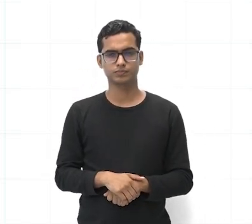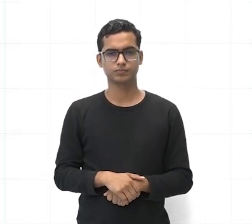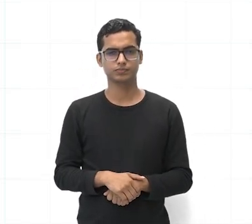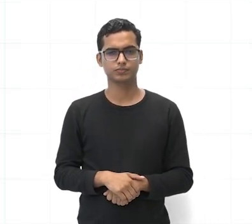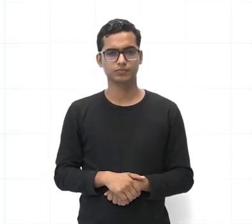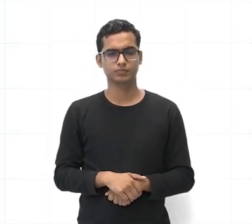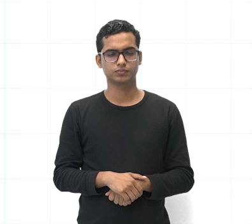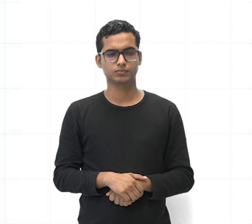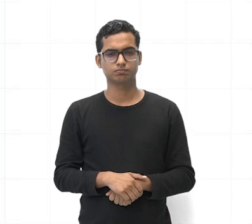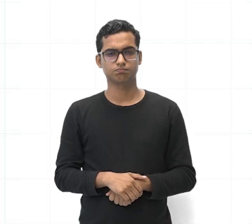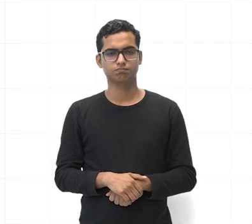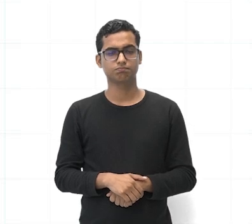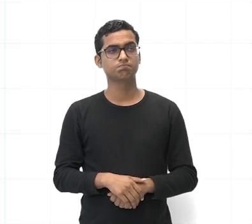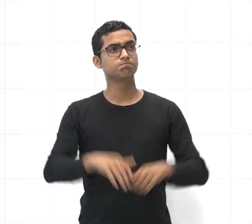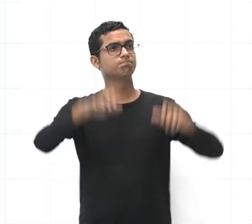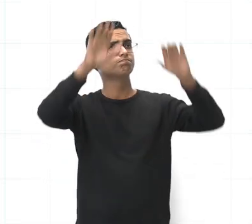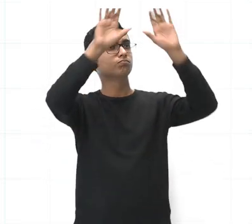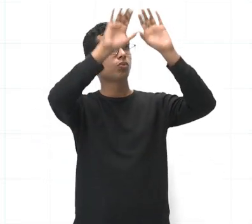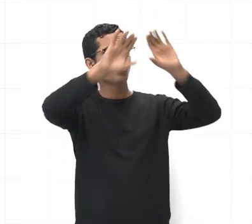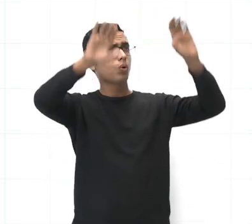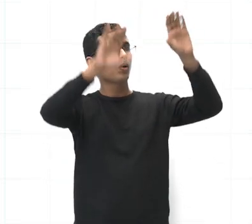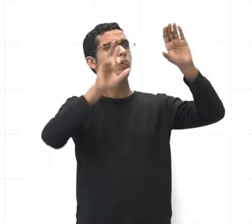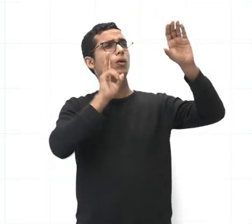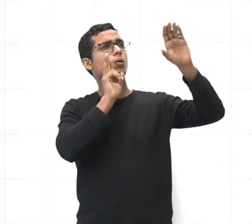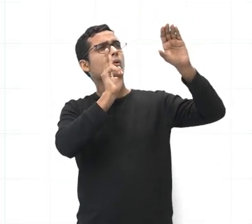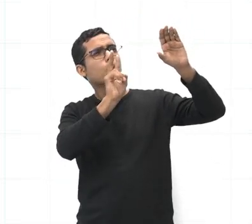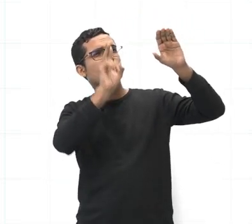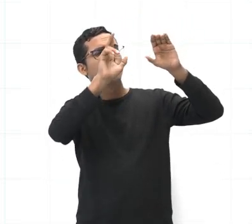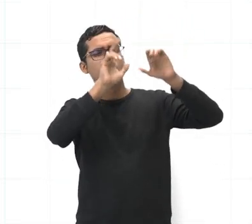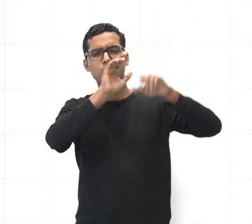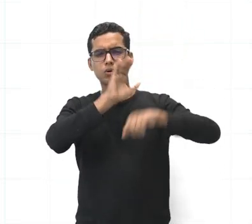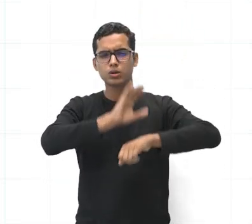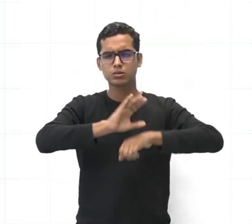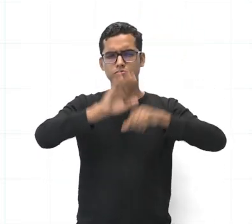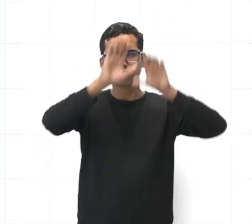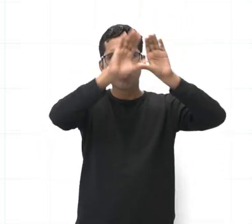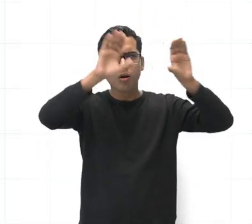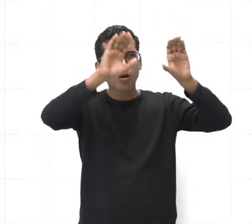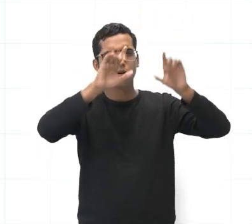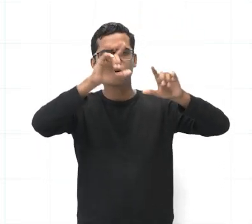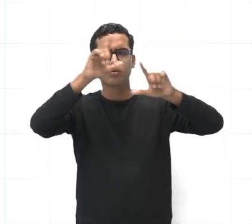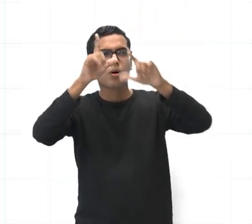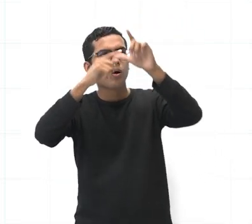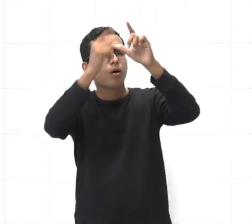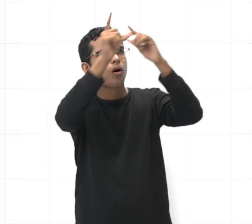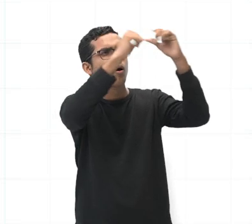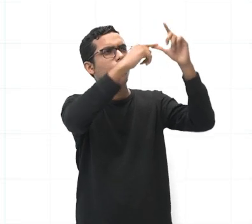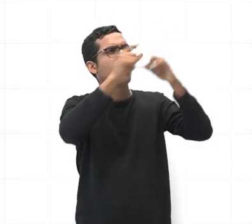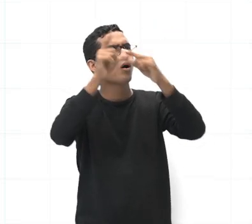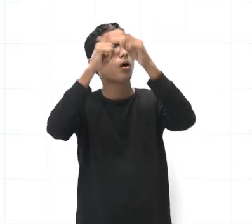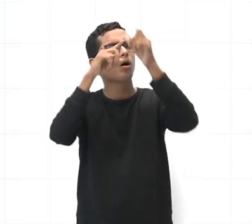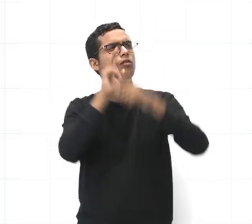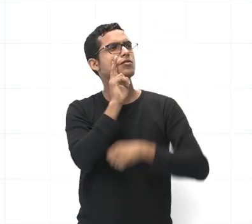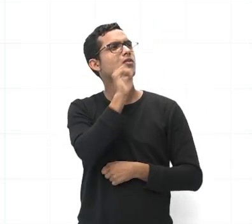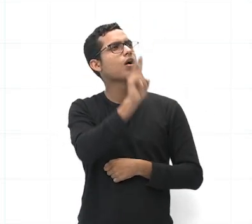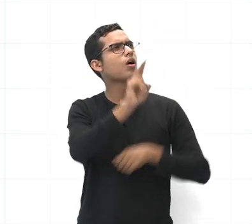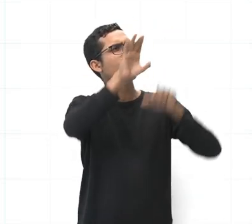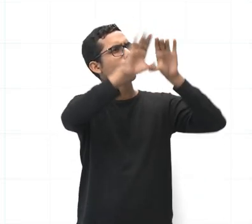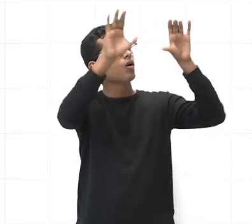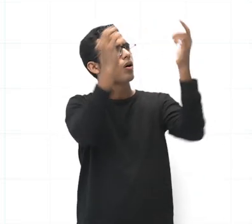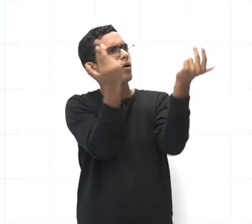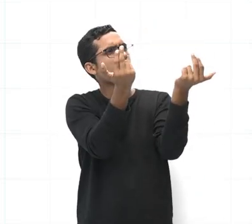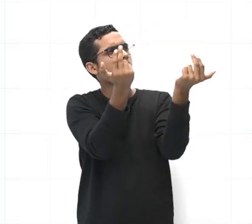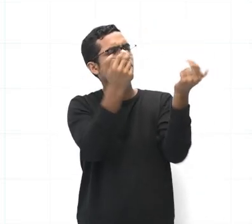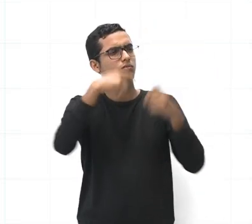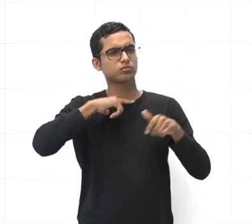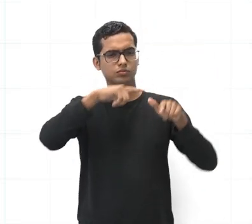à noite, certo? Se a gente olhasse à noite para as estrelas e o céu estaria igual